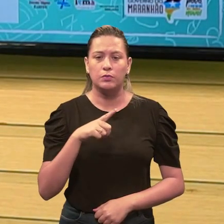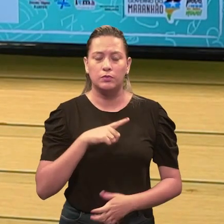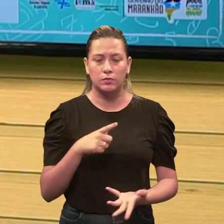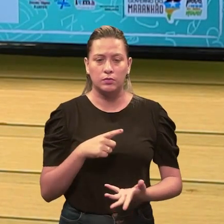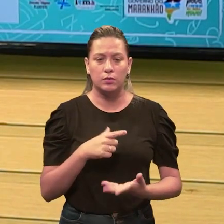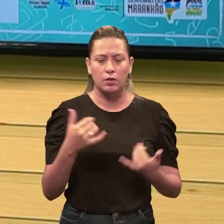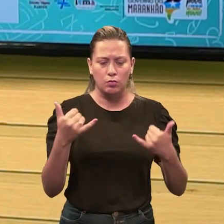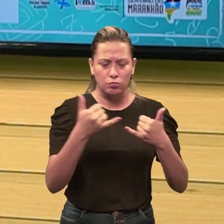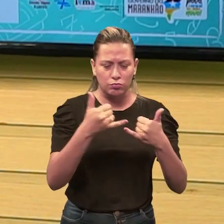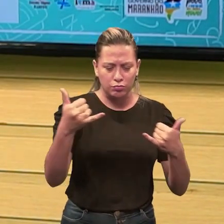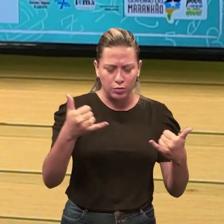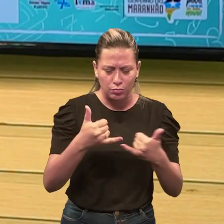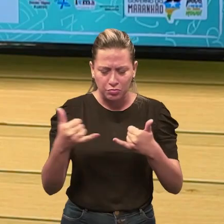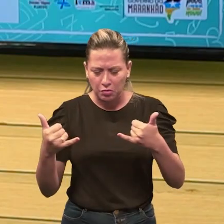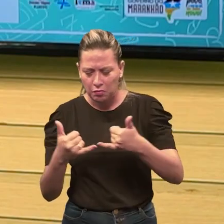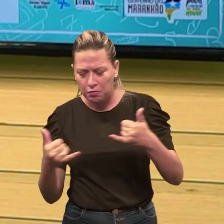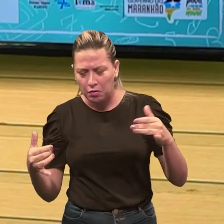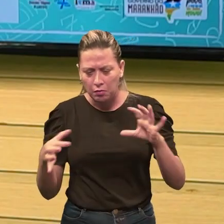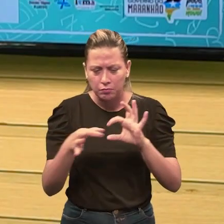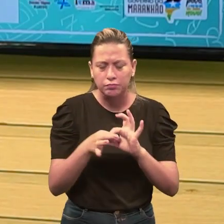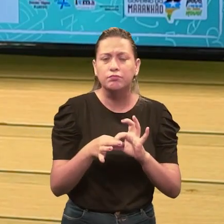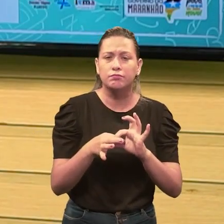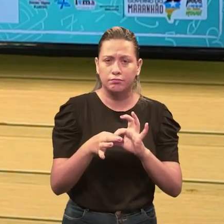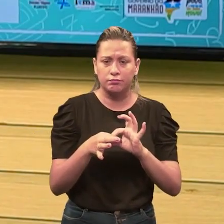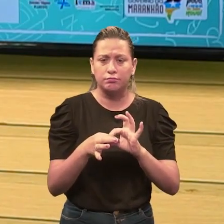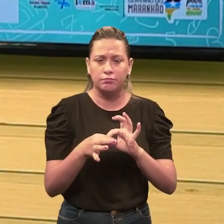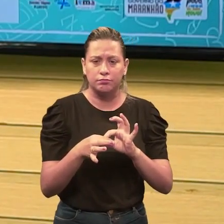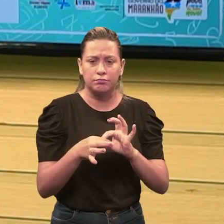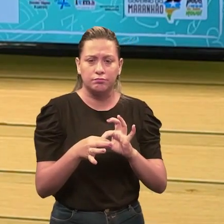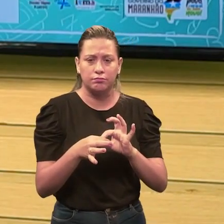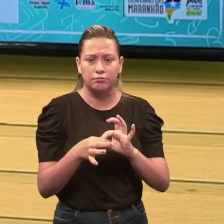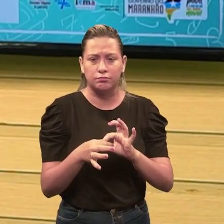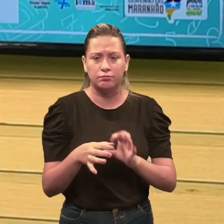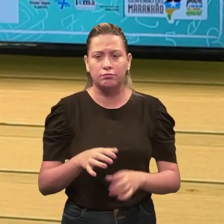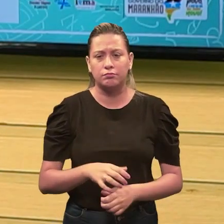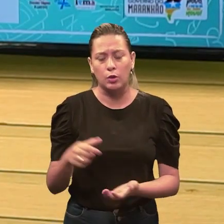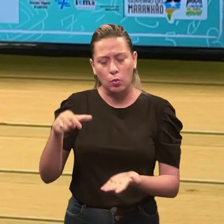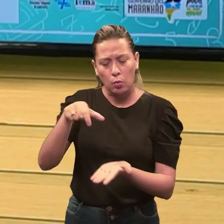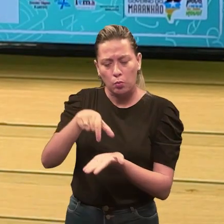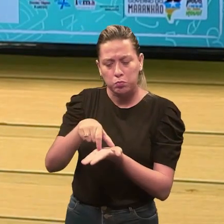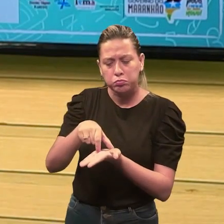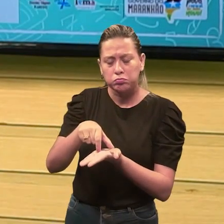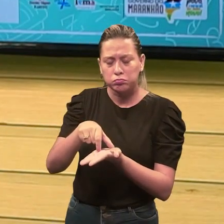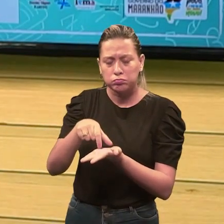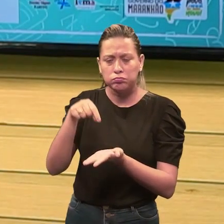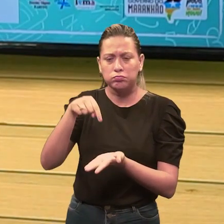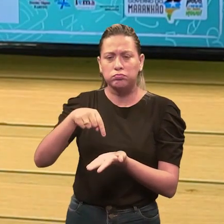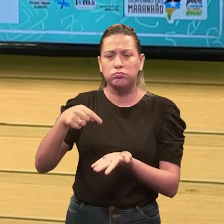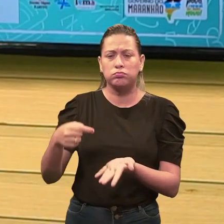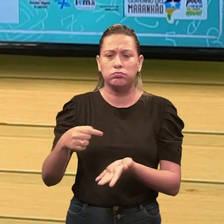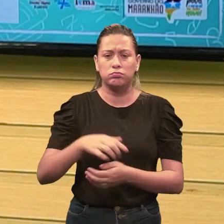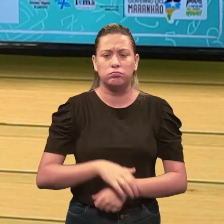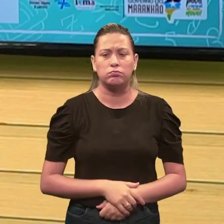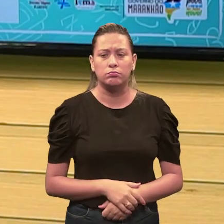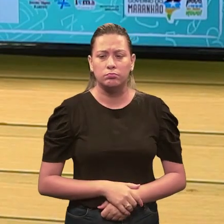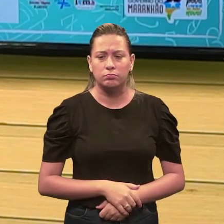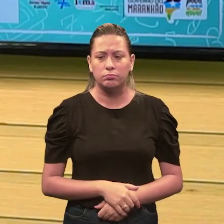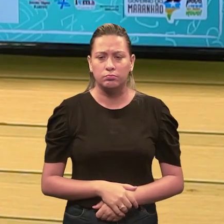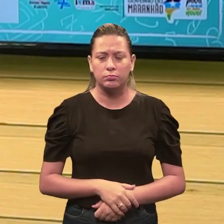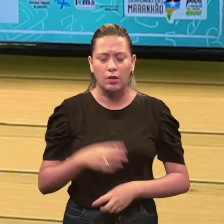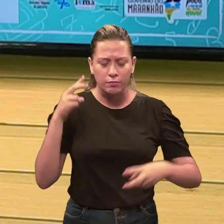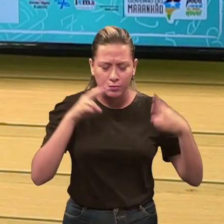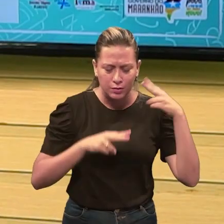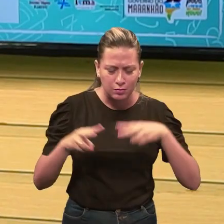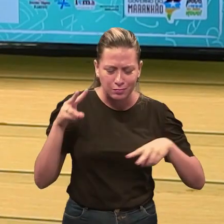apresentação, como tem o emaranhado de todos os fios, né, da fiação, de todos os outros componentes,